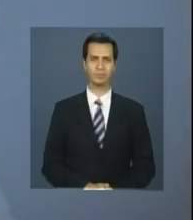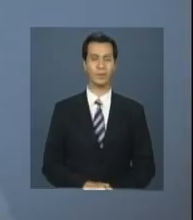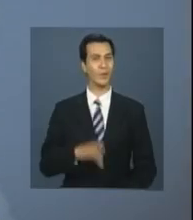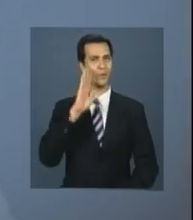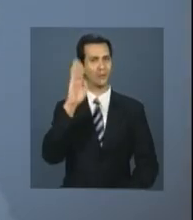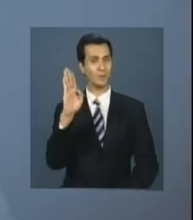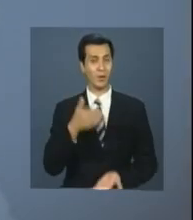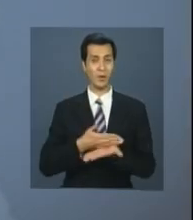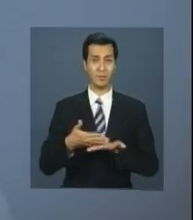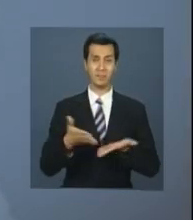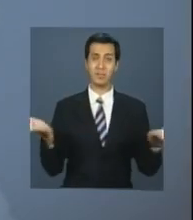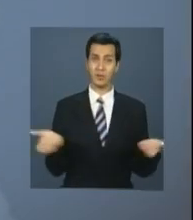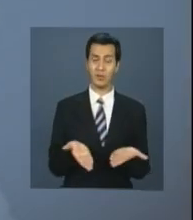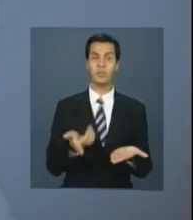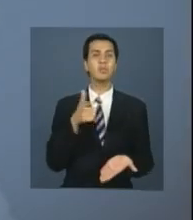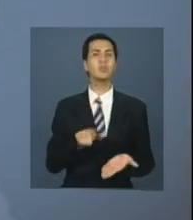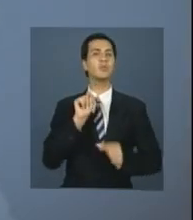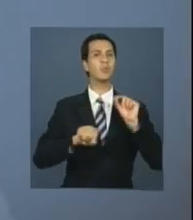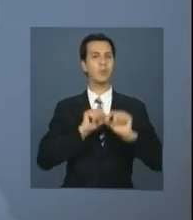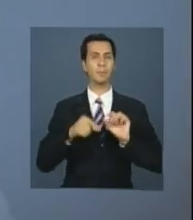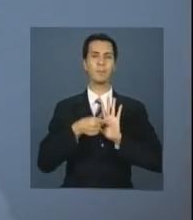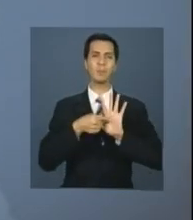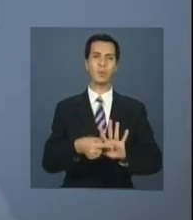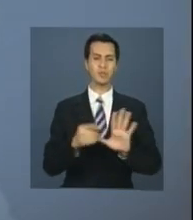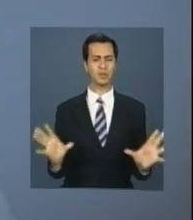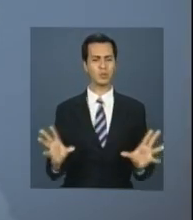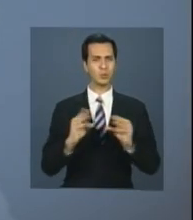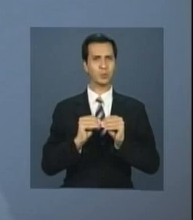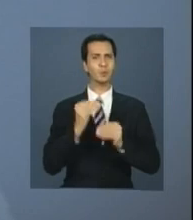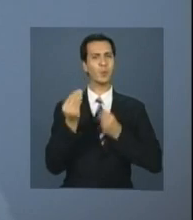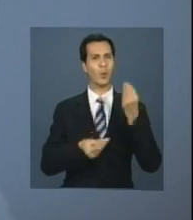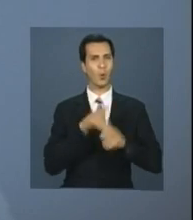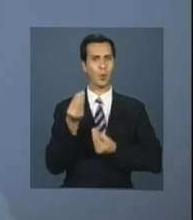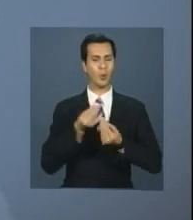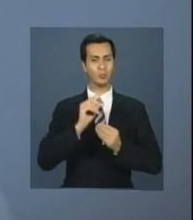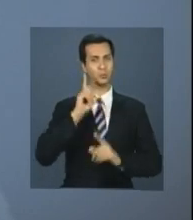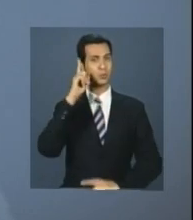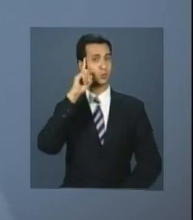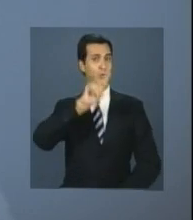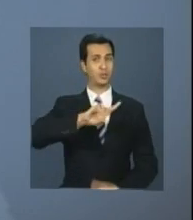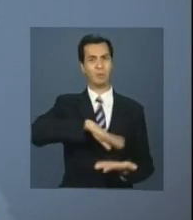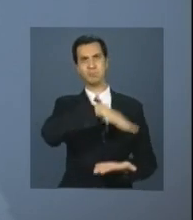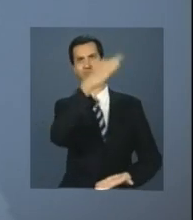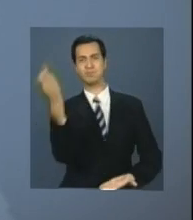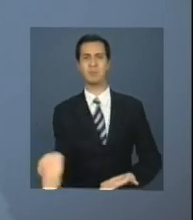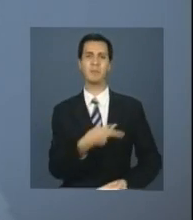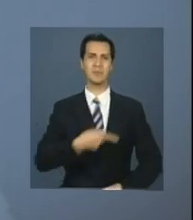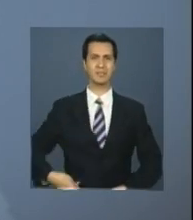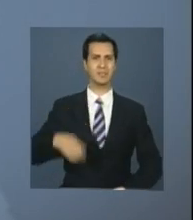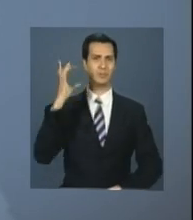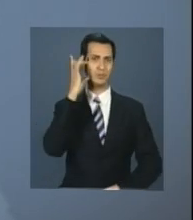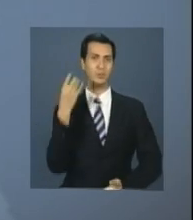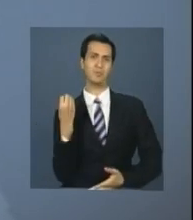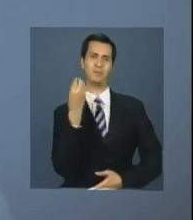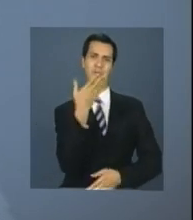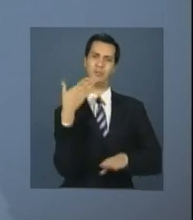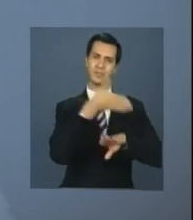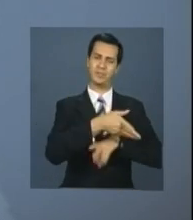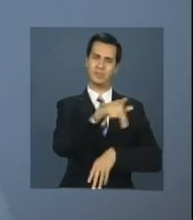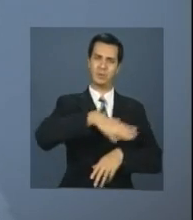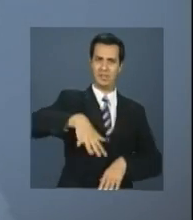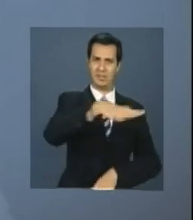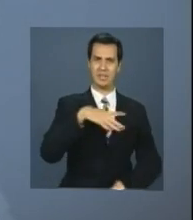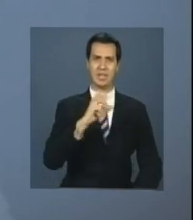Olá, começamos agora mais um boletim sobre a viagem da presidenta Dilma Rousseff ao Caribe. Depois de visitar Cuba, a presidenta